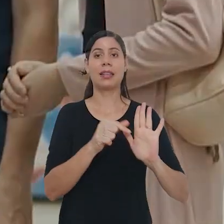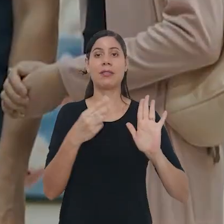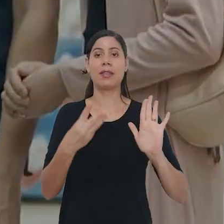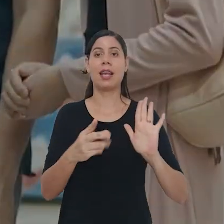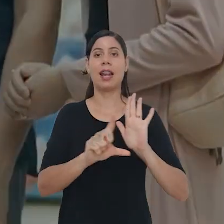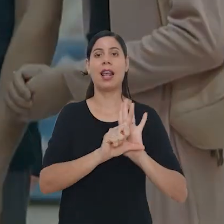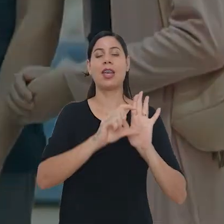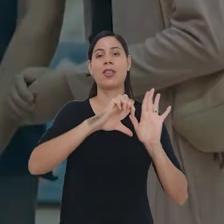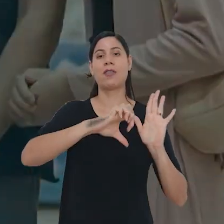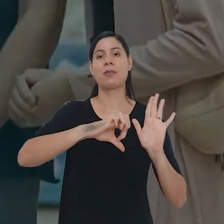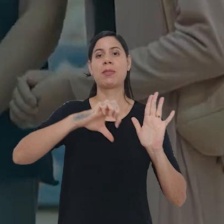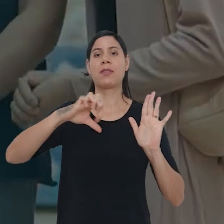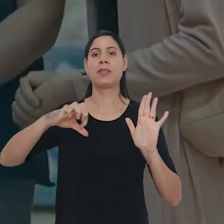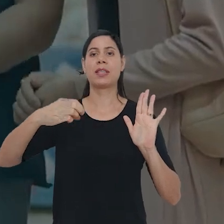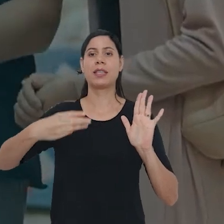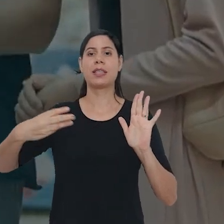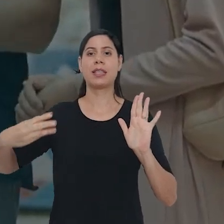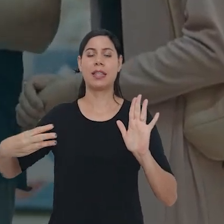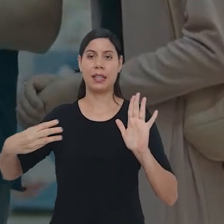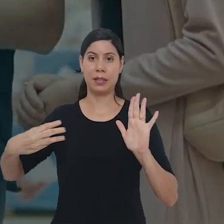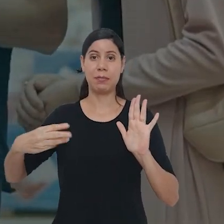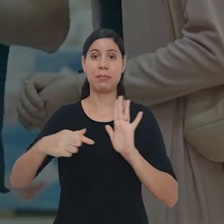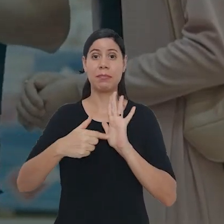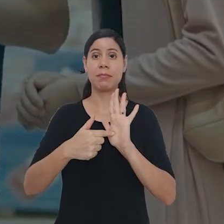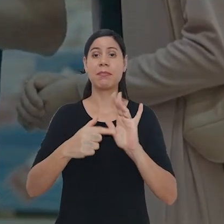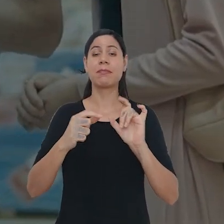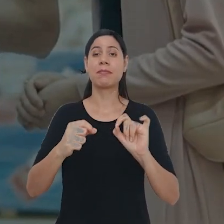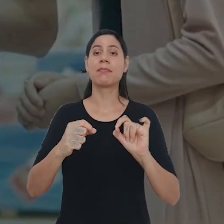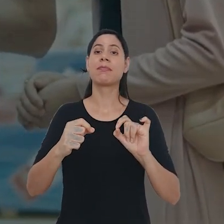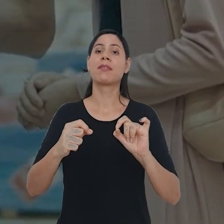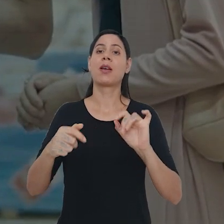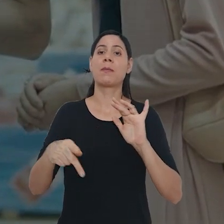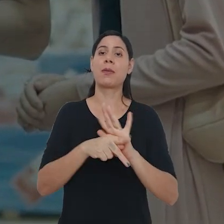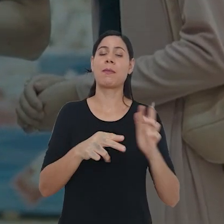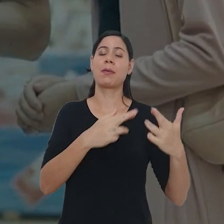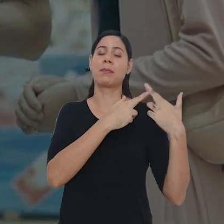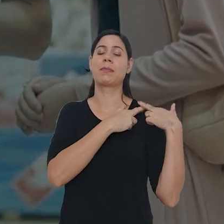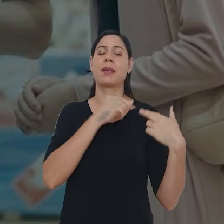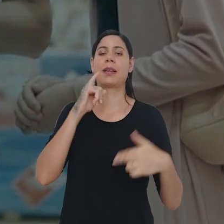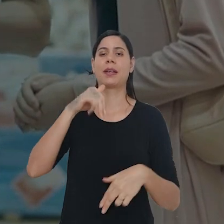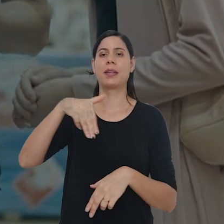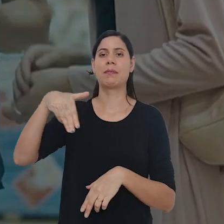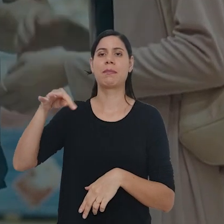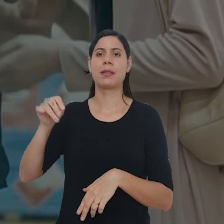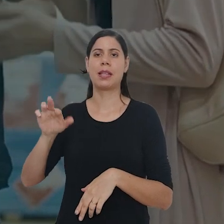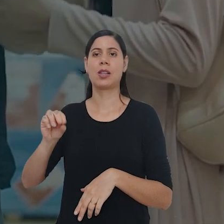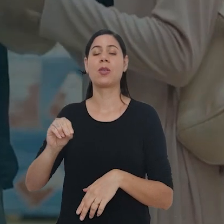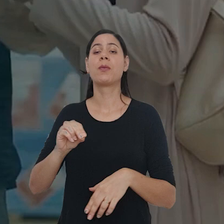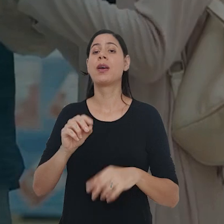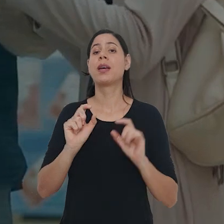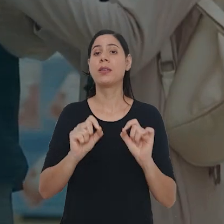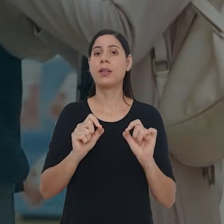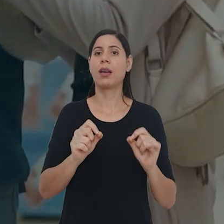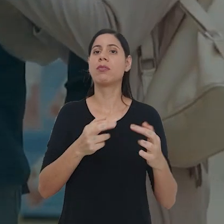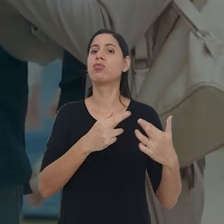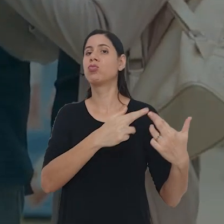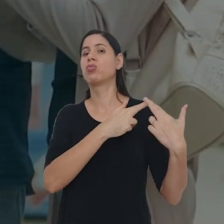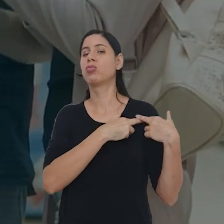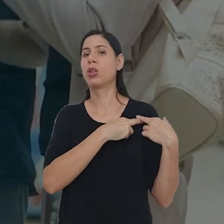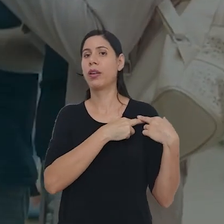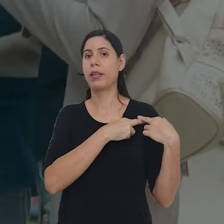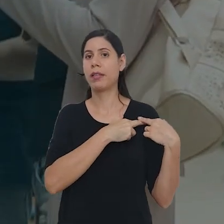De acordo com o artigo 3 da Lei 9.933, que trata das competências do Inmetro, o